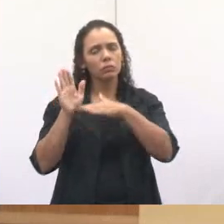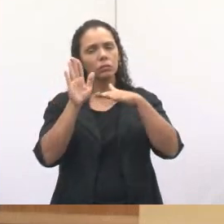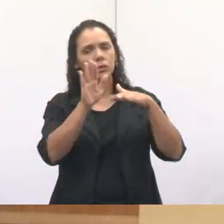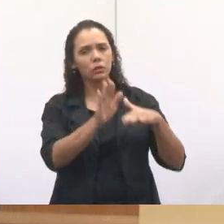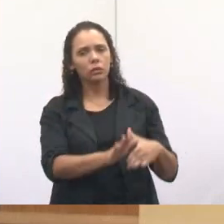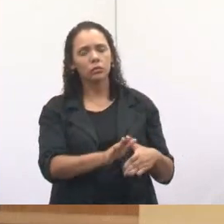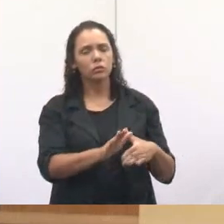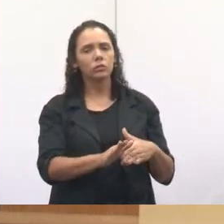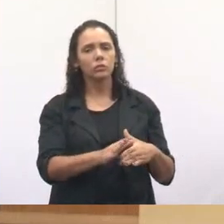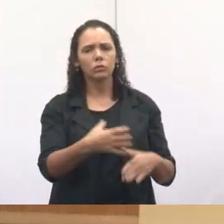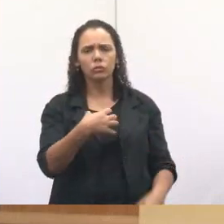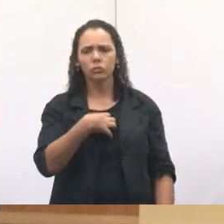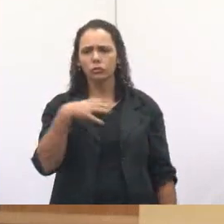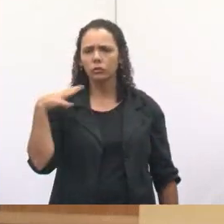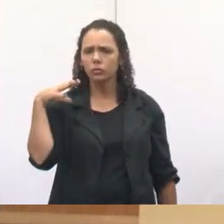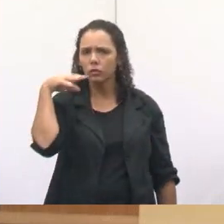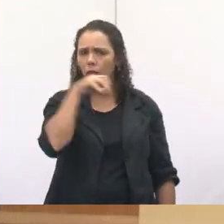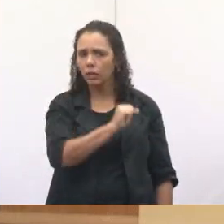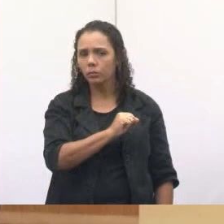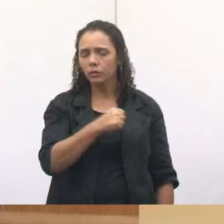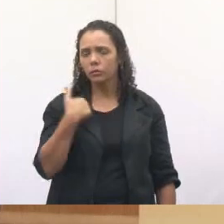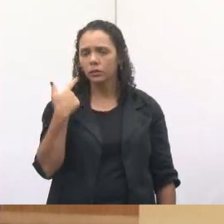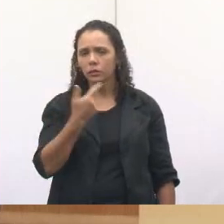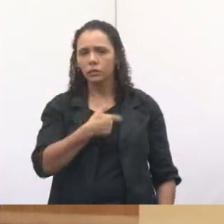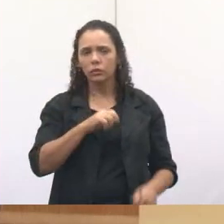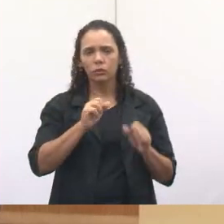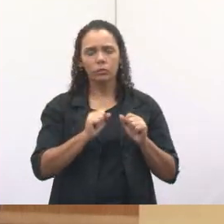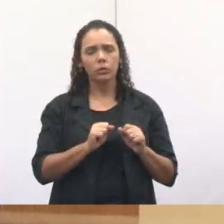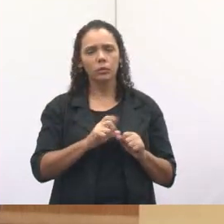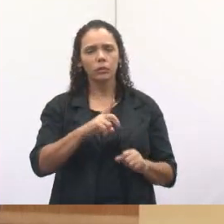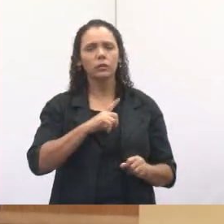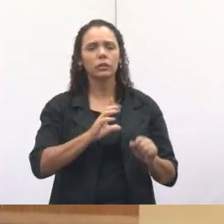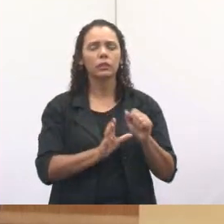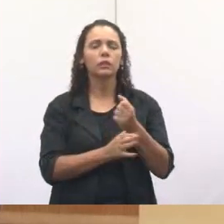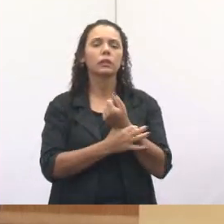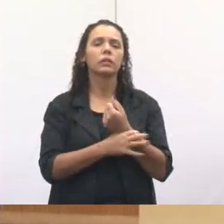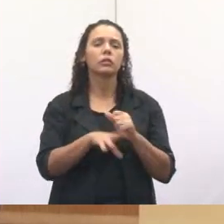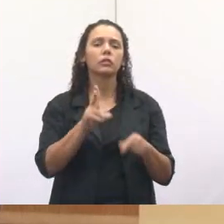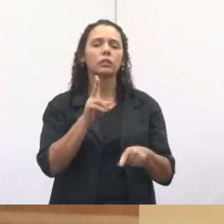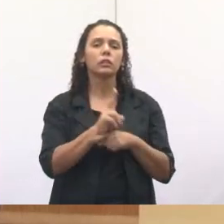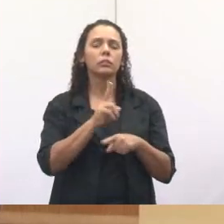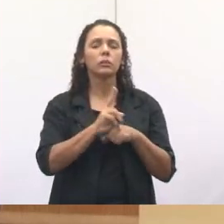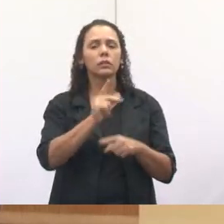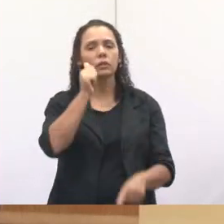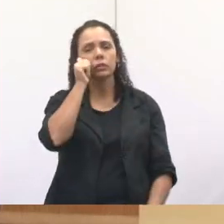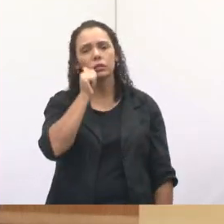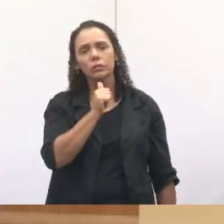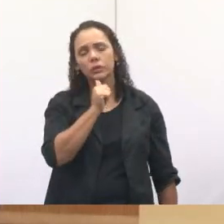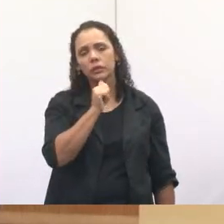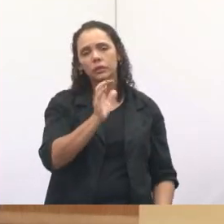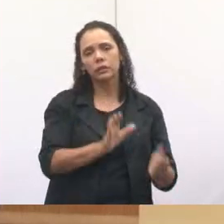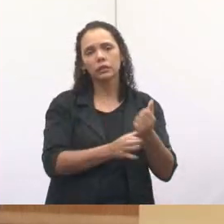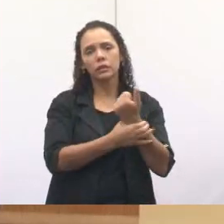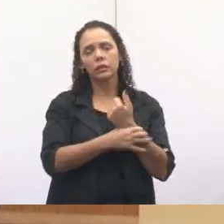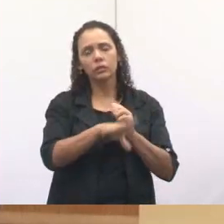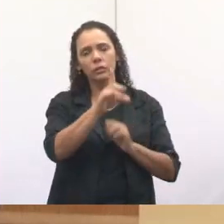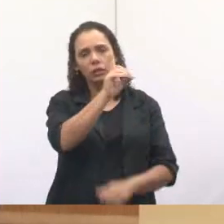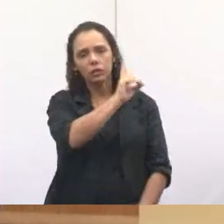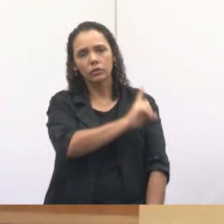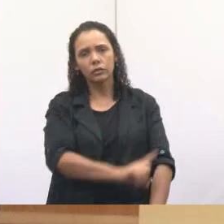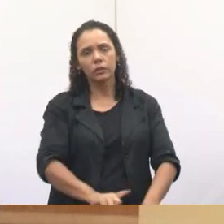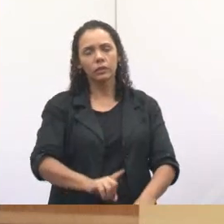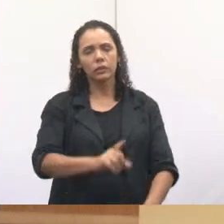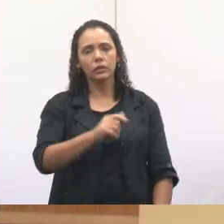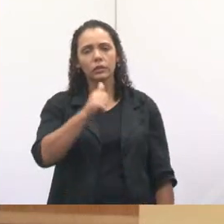provimentos de maneira muito rápida, para que a gente possa garantir a proteção dessa mulher, garantir a dignidade da